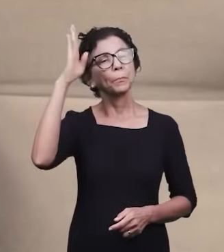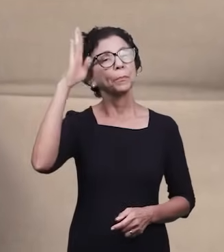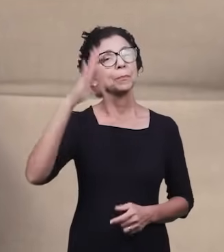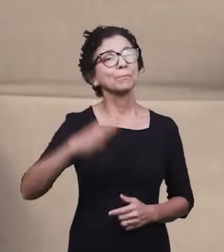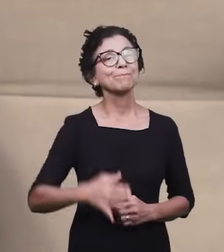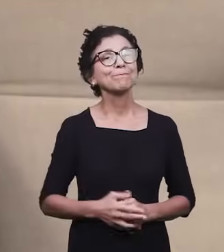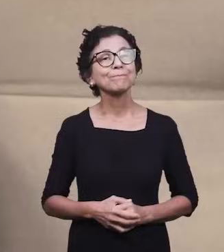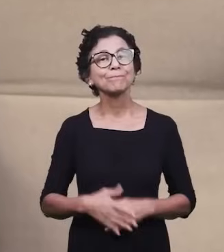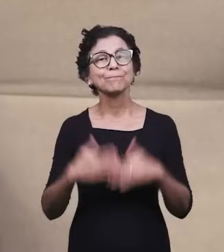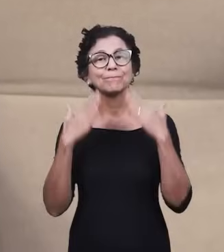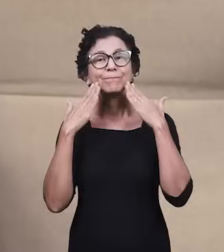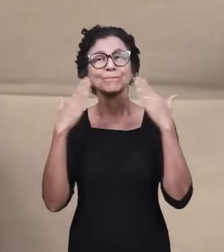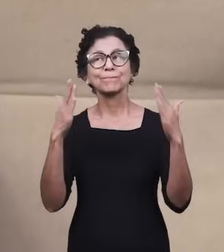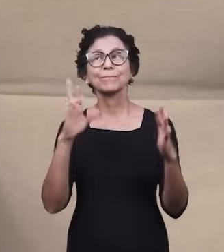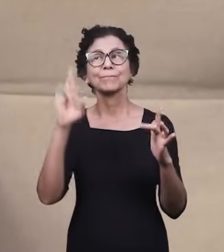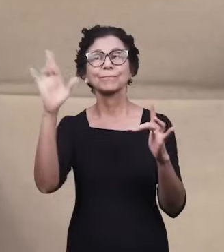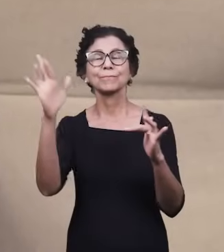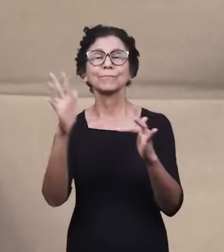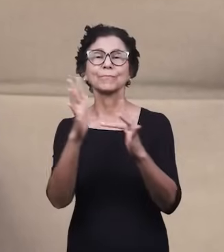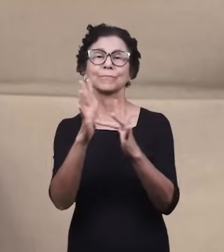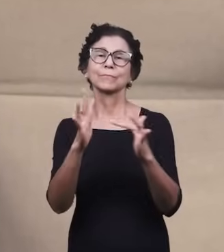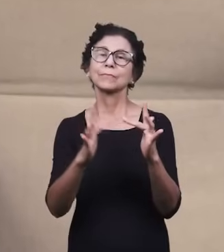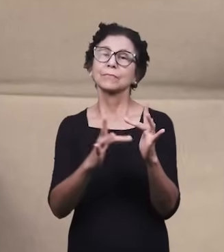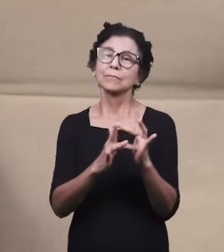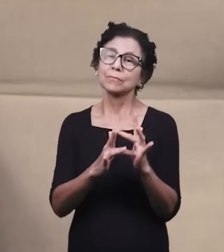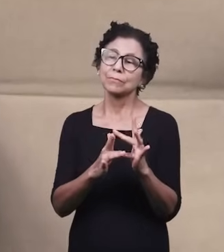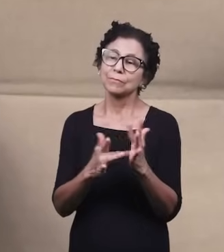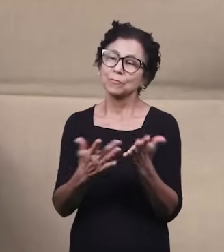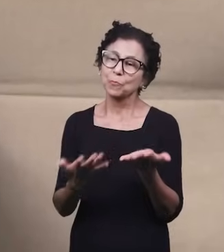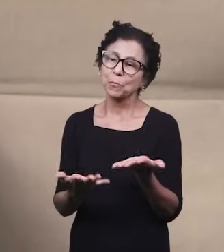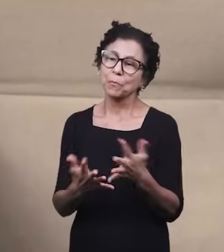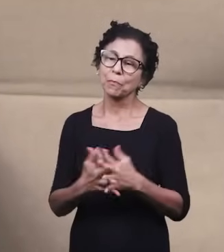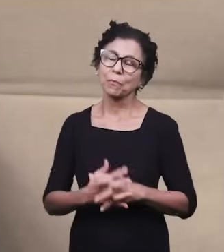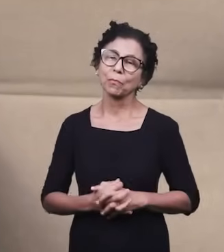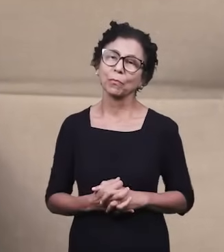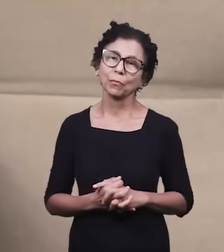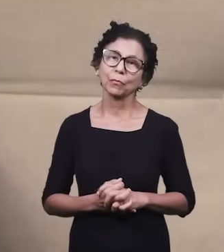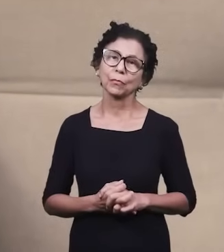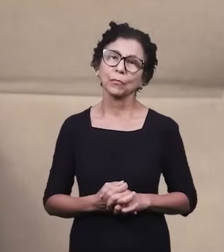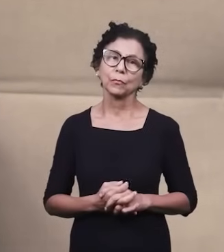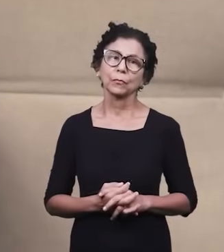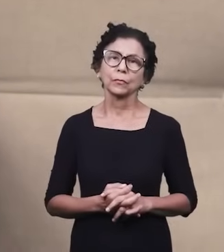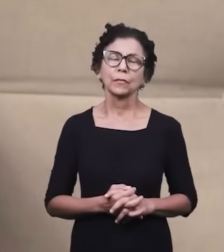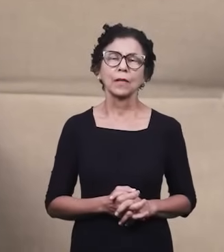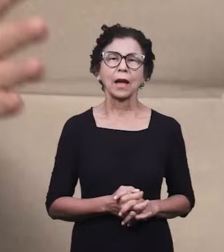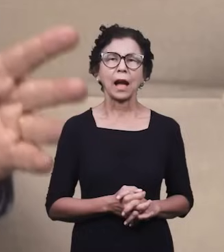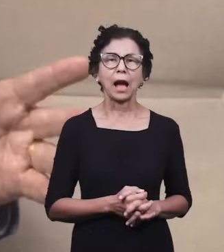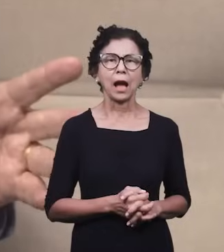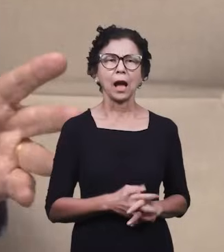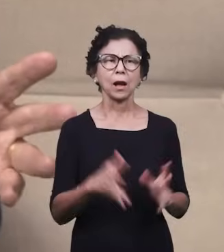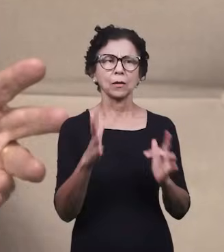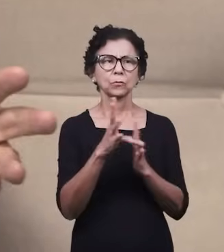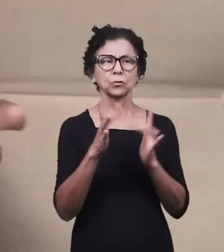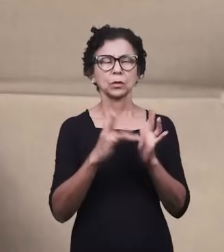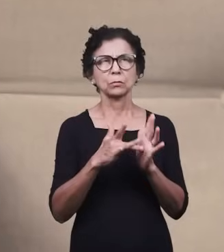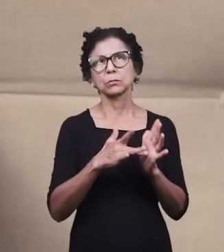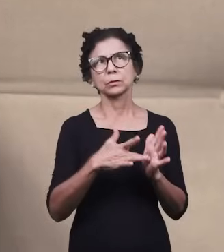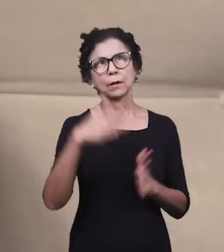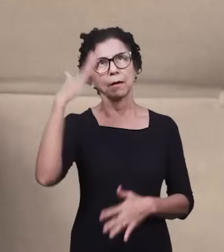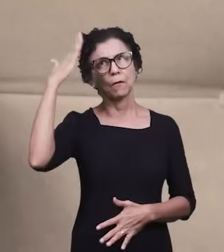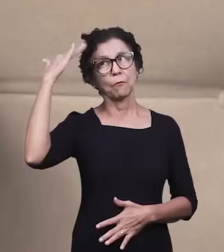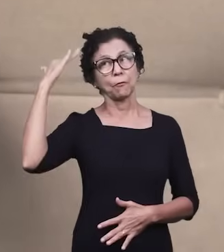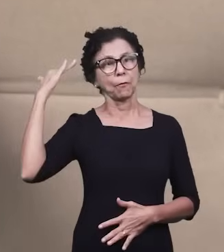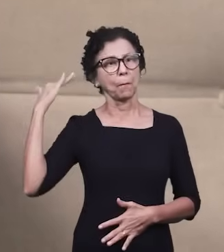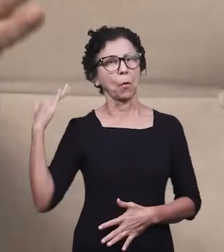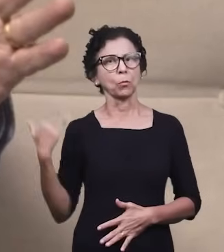do livro é revelar Jesus. Não, desculpe assim, não o Jesus das novelas ou